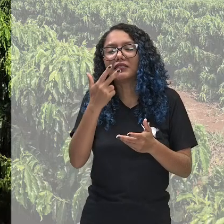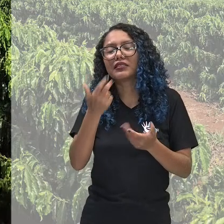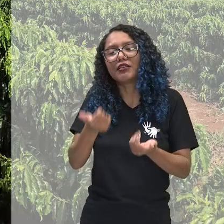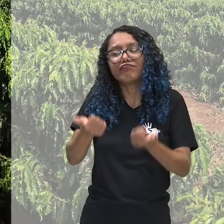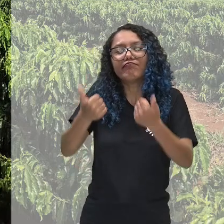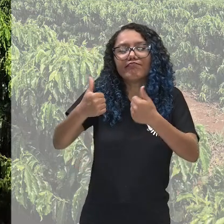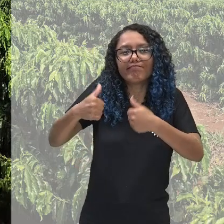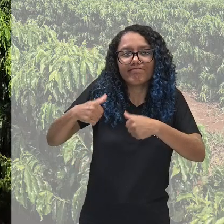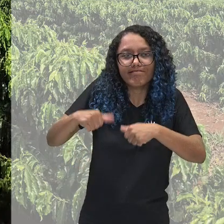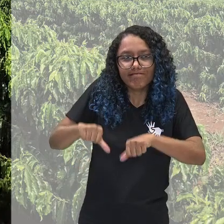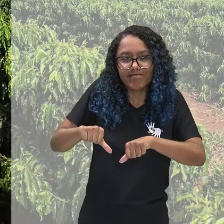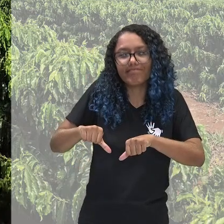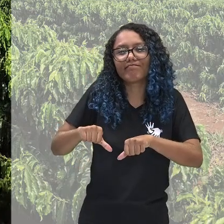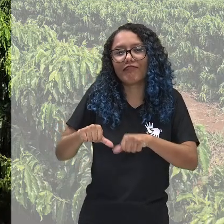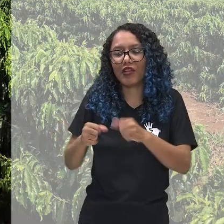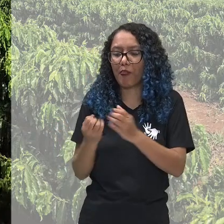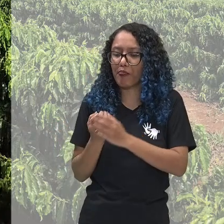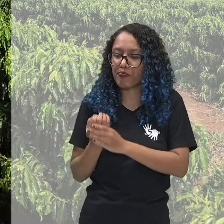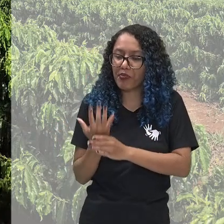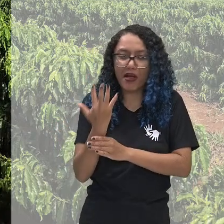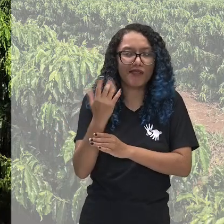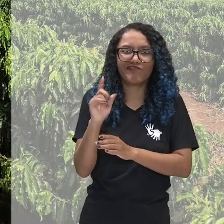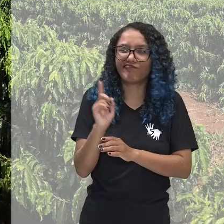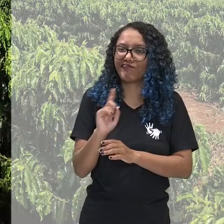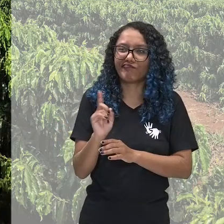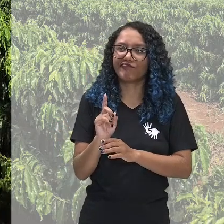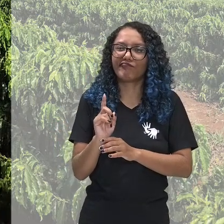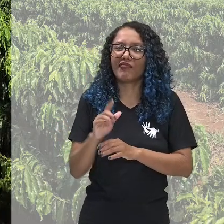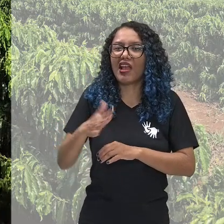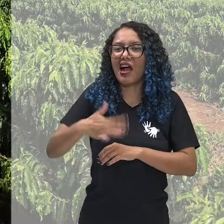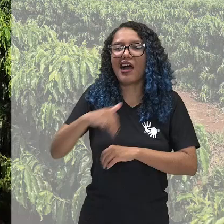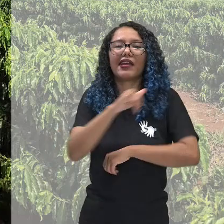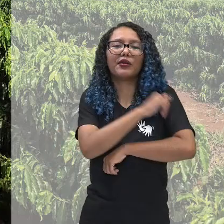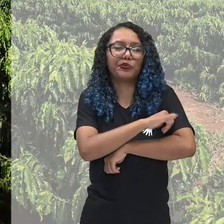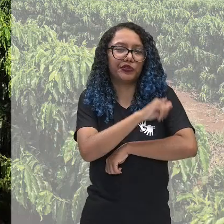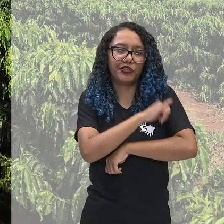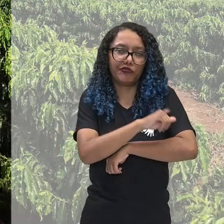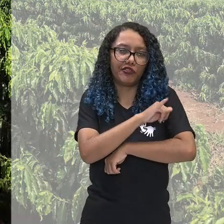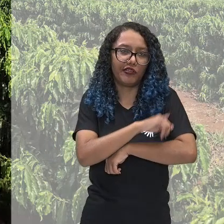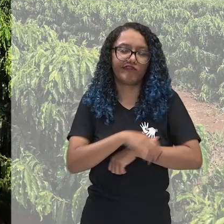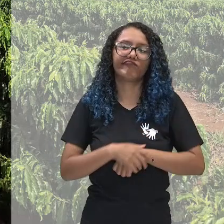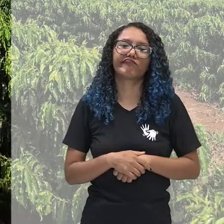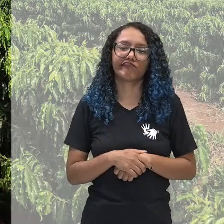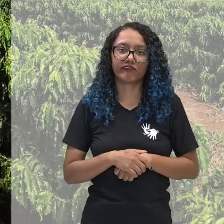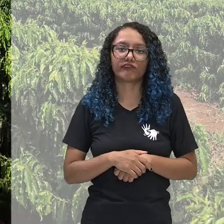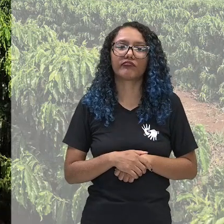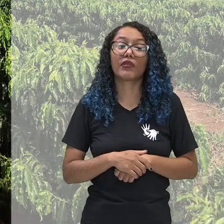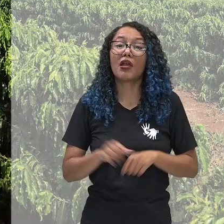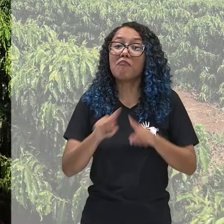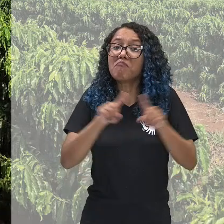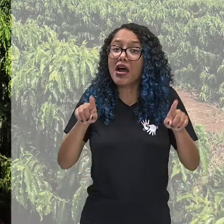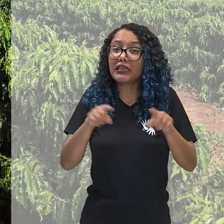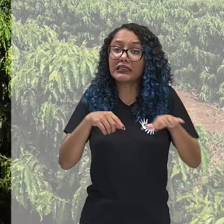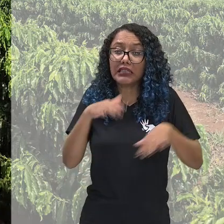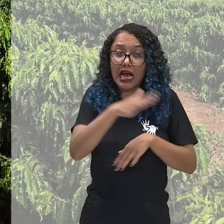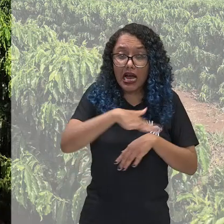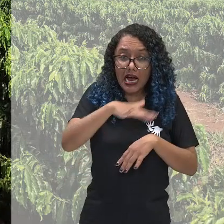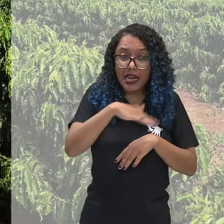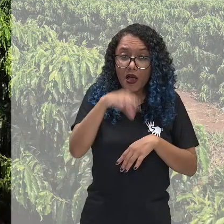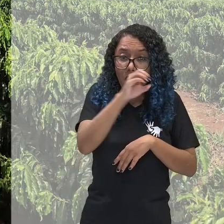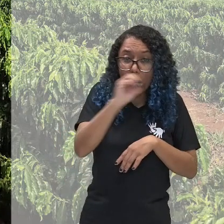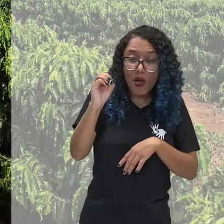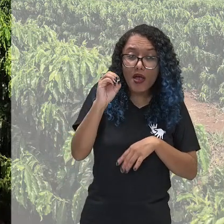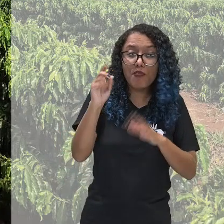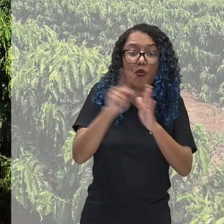esse plantio no território ali do Rio de Janeiro. E no Oeste Paulista, tá, gente?